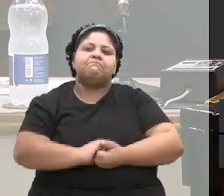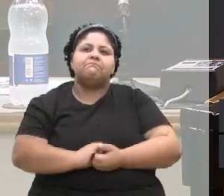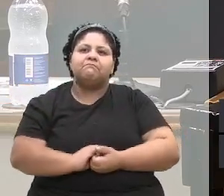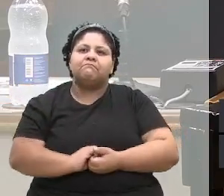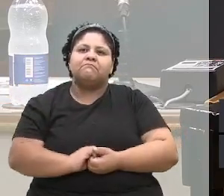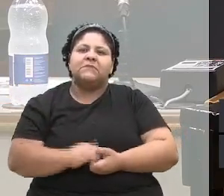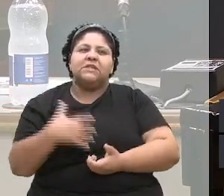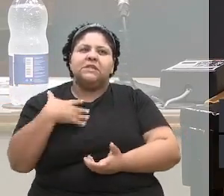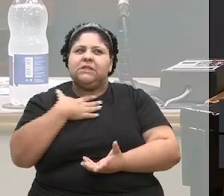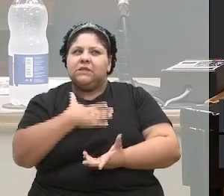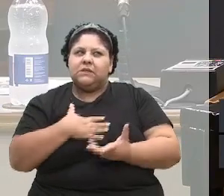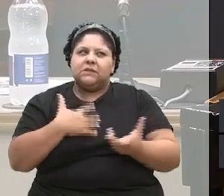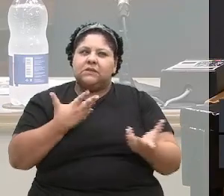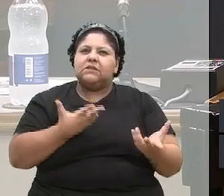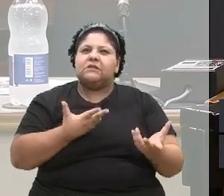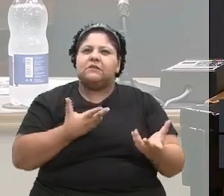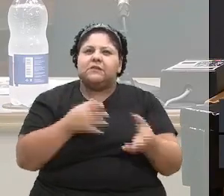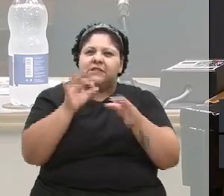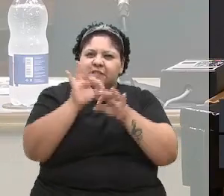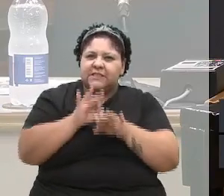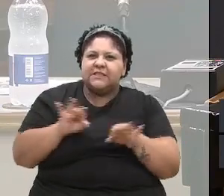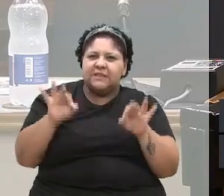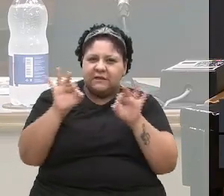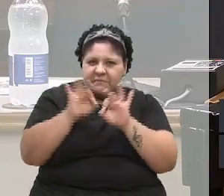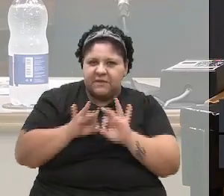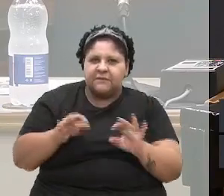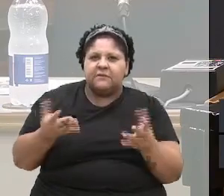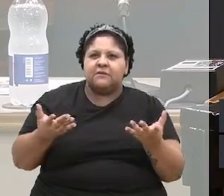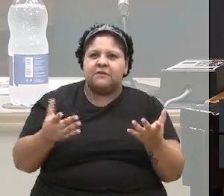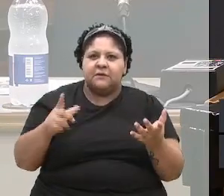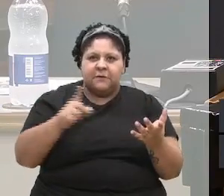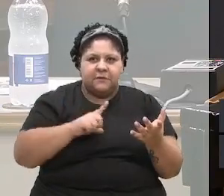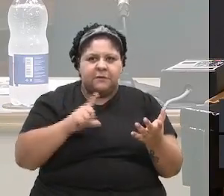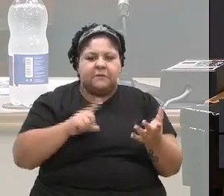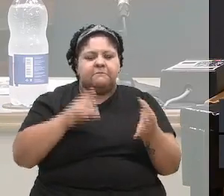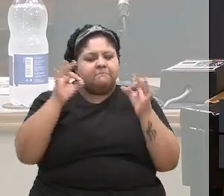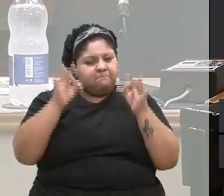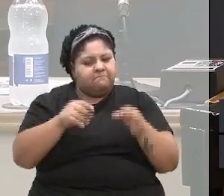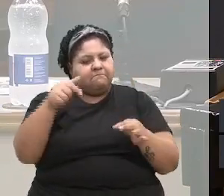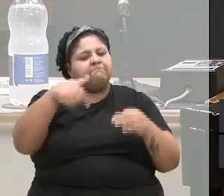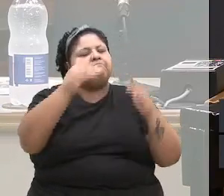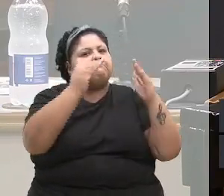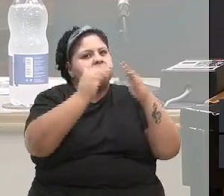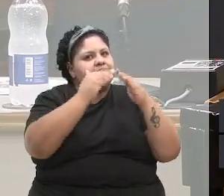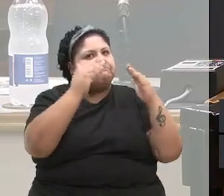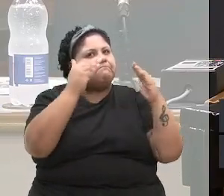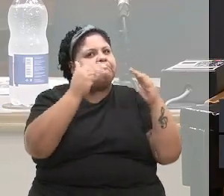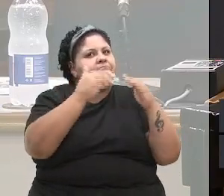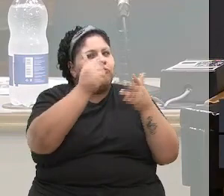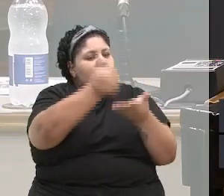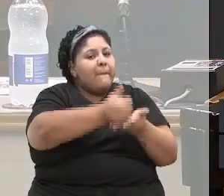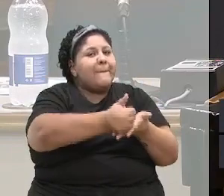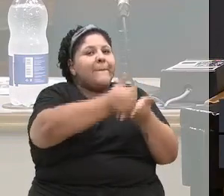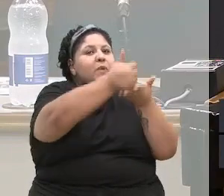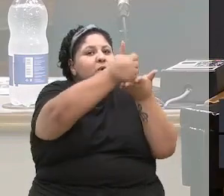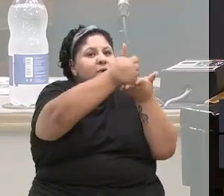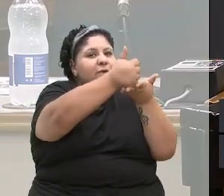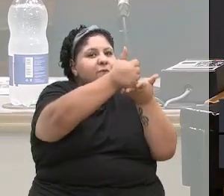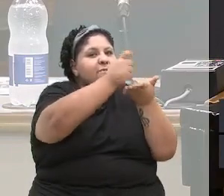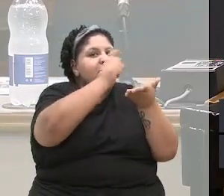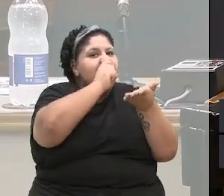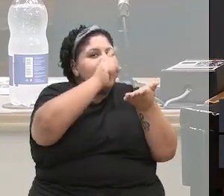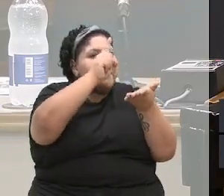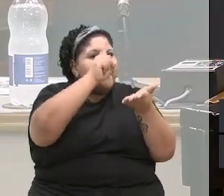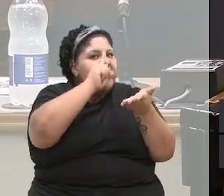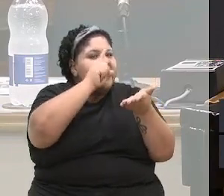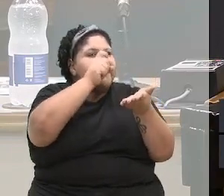de uma forma bem simples e singela, eu tenho certeza que essa casa vai estar dando um respaldo para esses pais, mães,